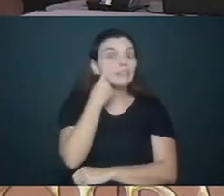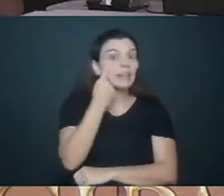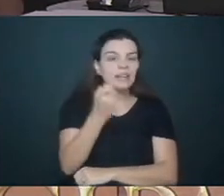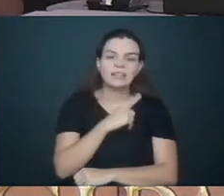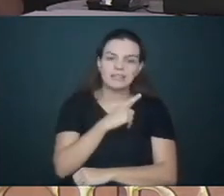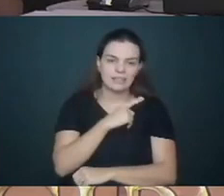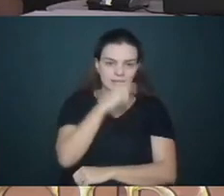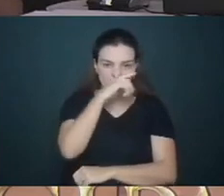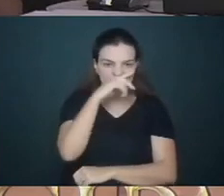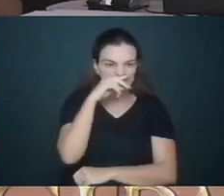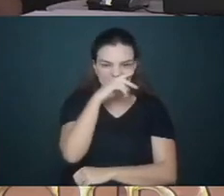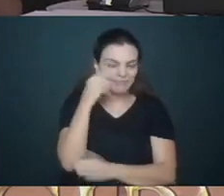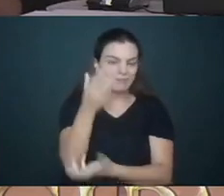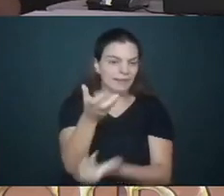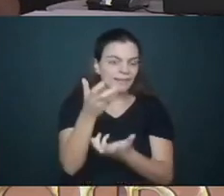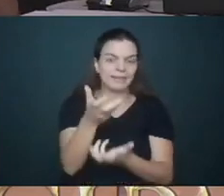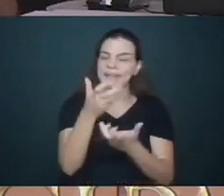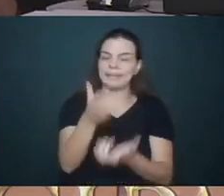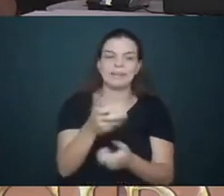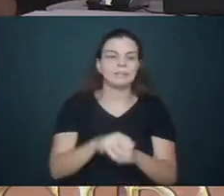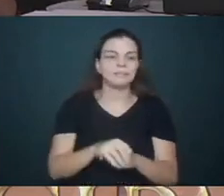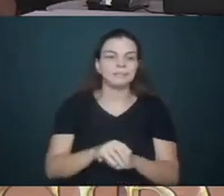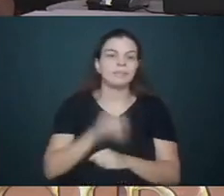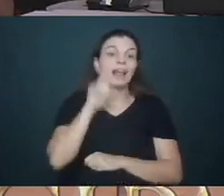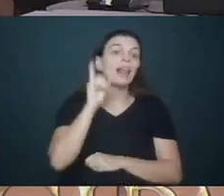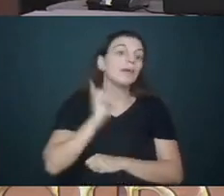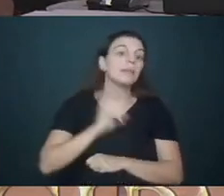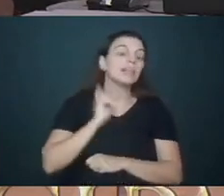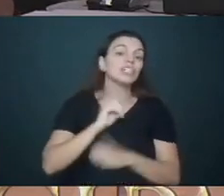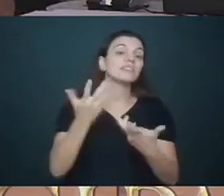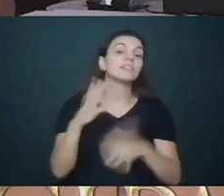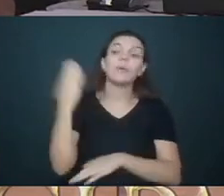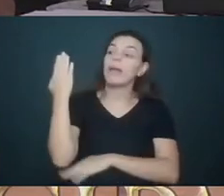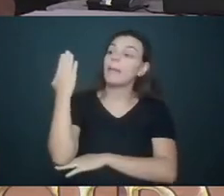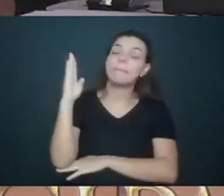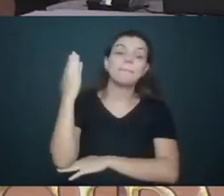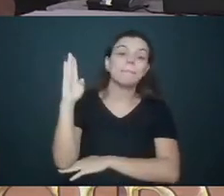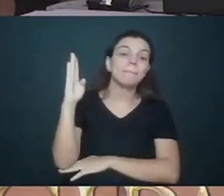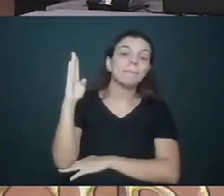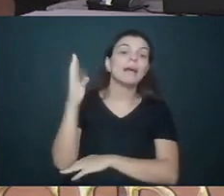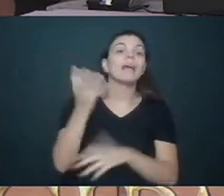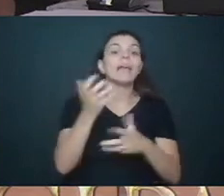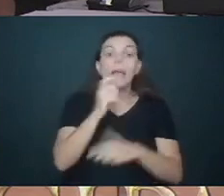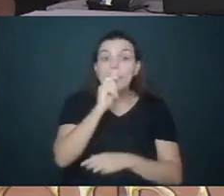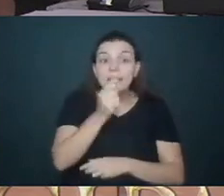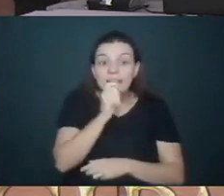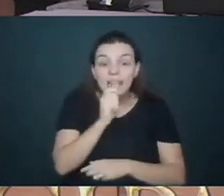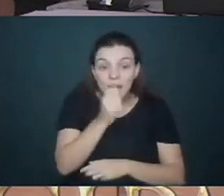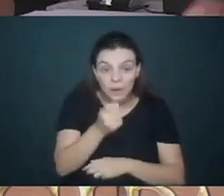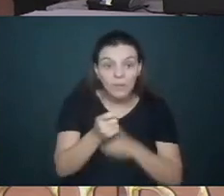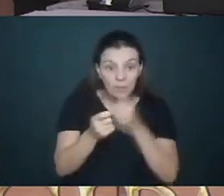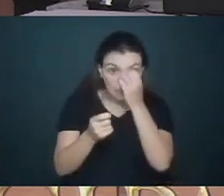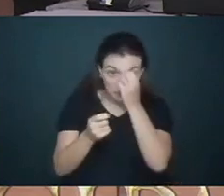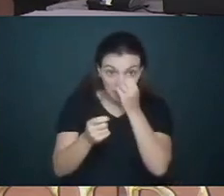tivesse araucárias tão maravilhosas. Lá eles não querem para a madeira, é para o pinhão. O pinhão que nós comemos na semana passada aqui veio